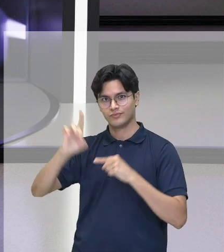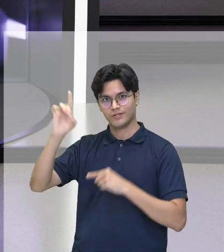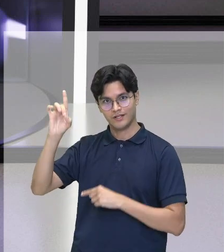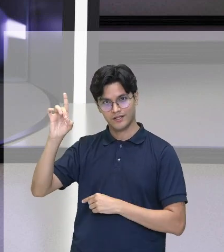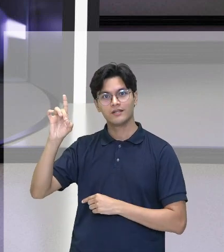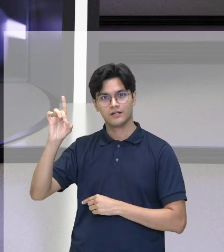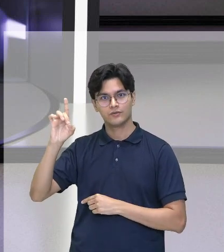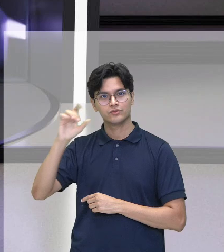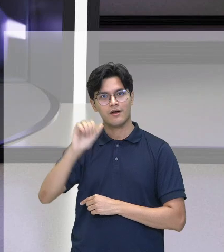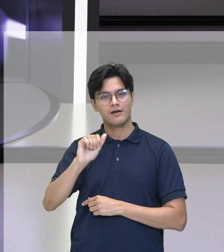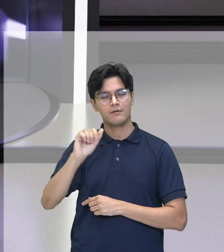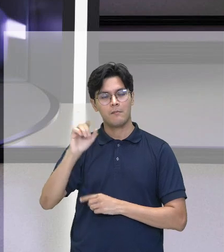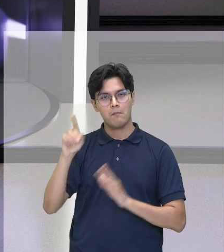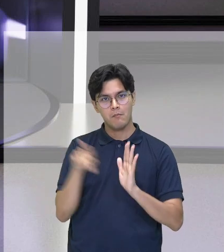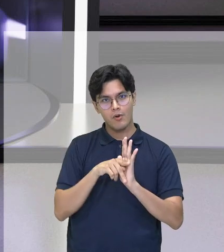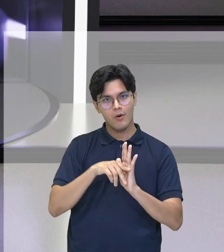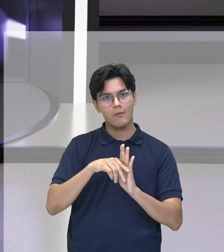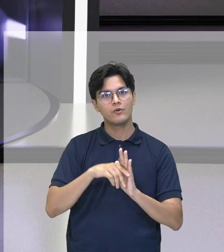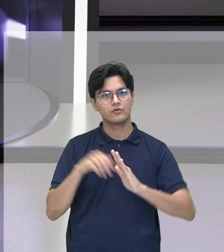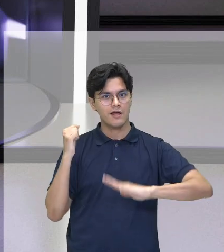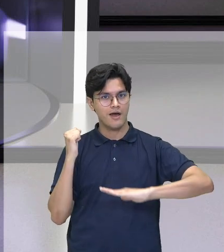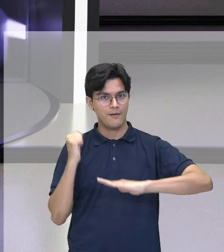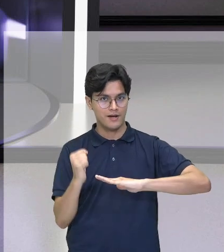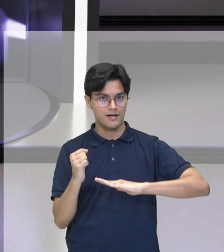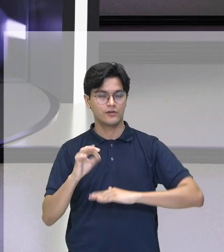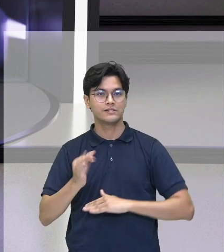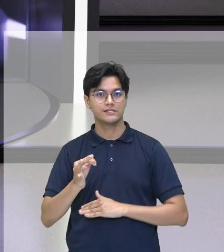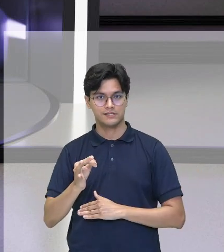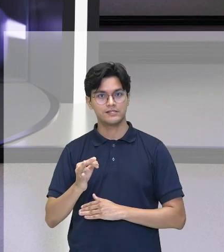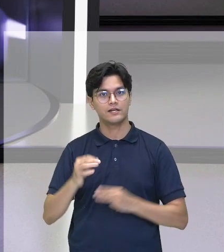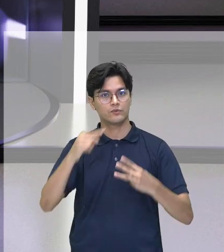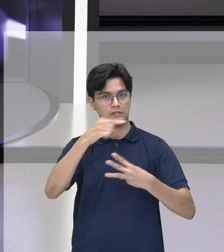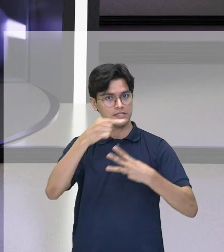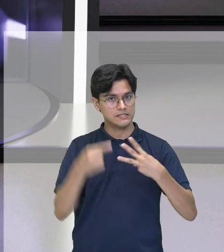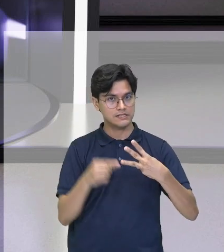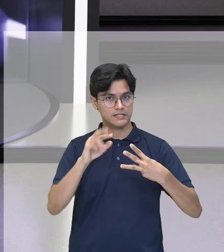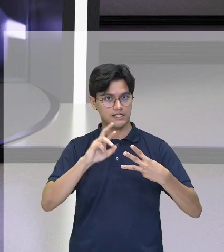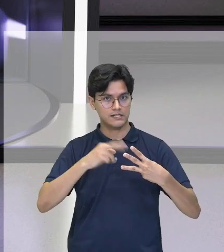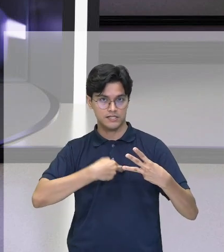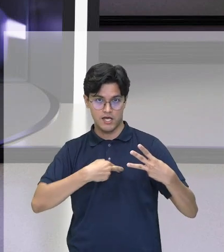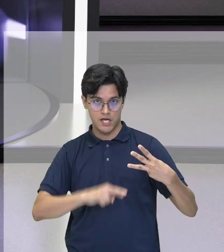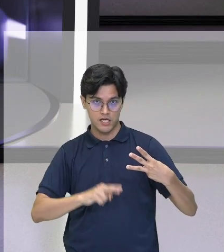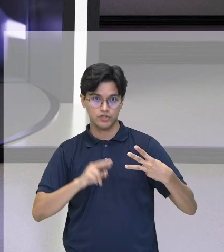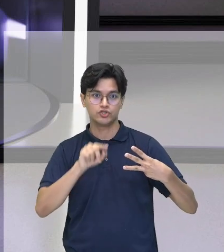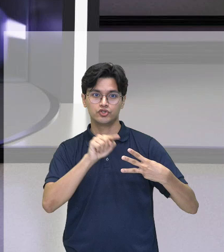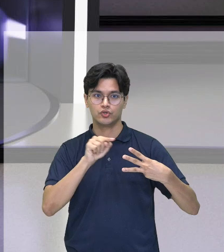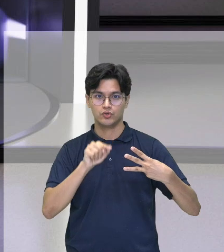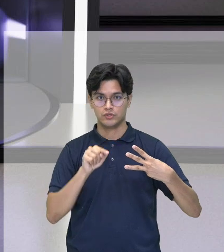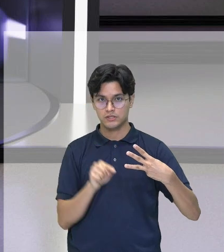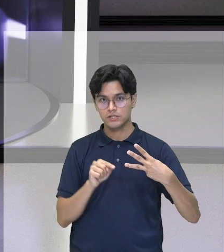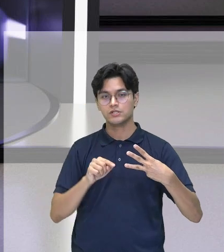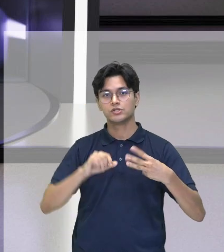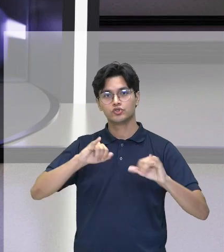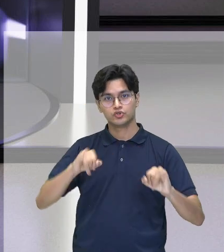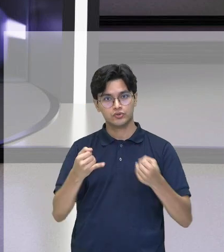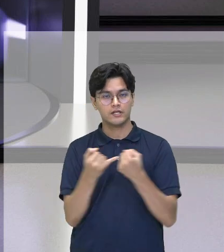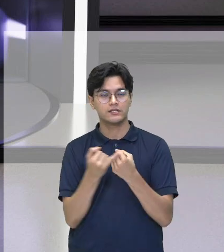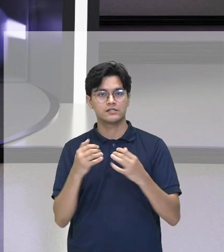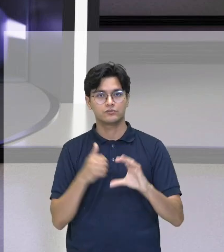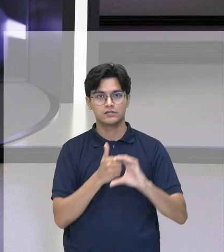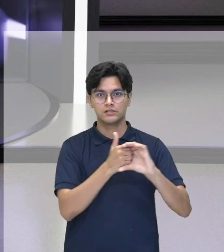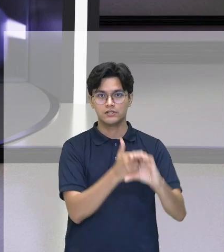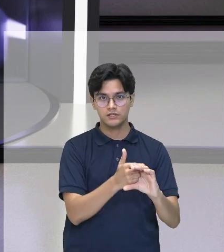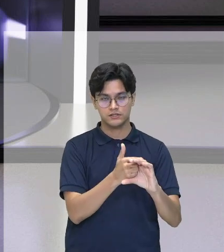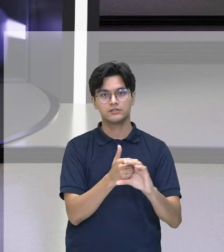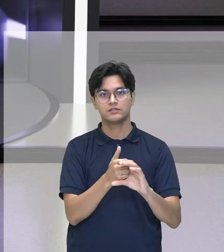né? Então, o judaísmo, o cristianismo e o islamismo são de um mesmo tronco, que é o tronco abraâmico, ok?